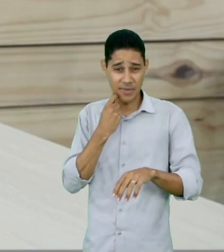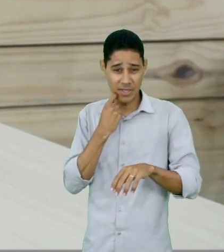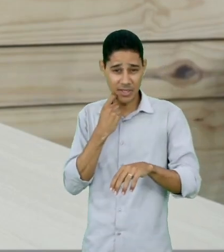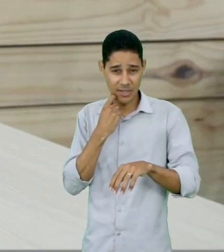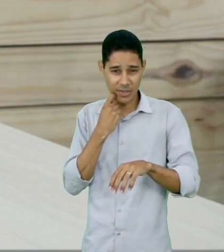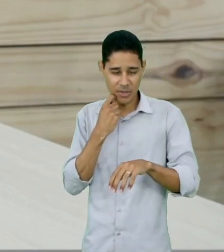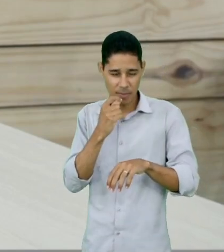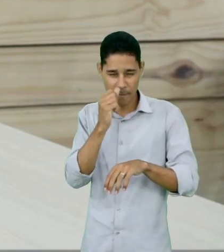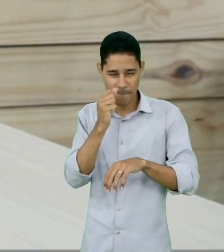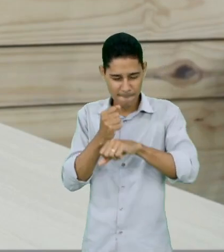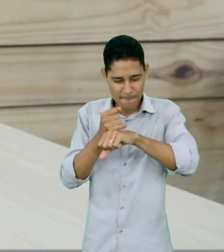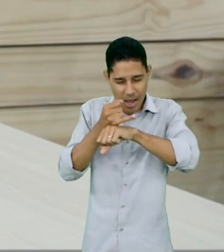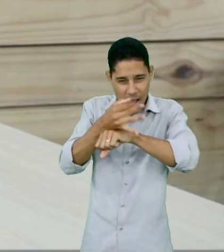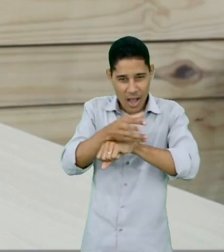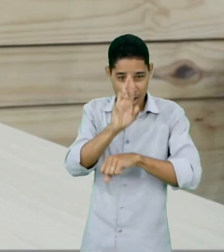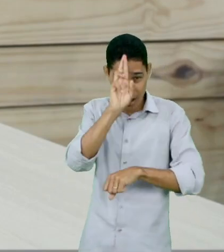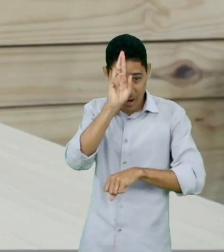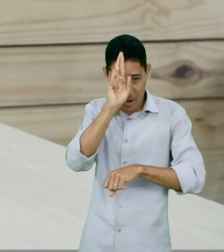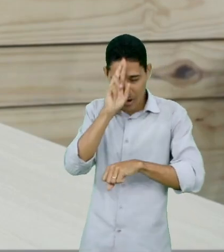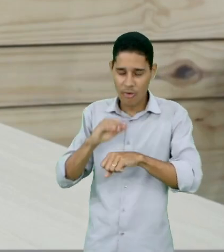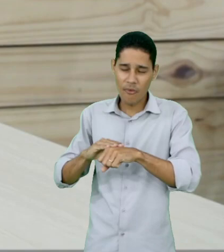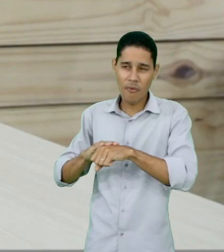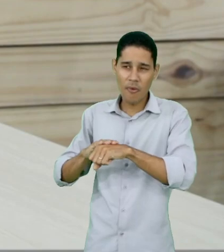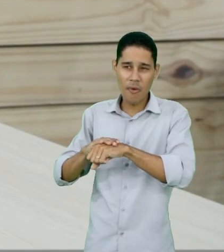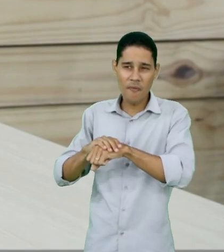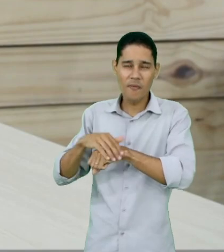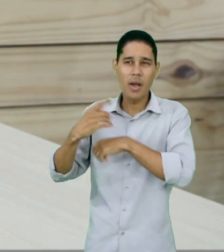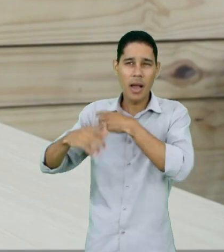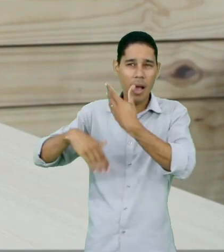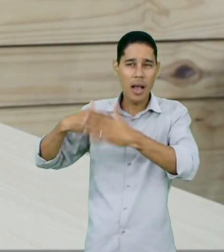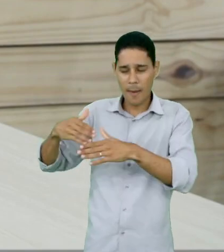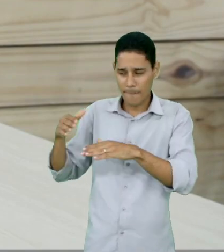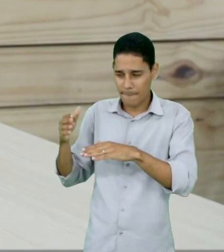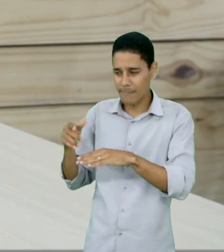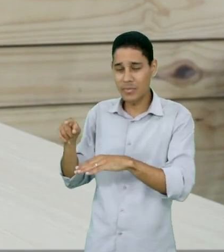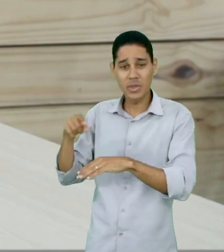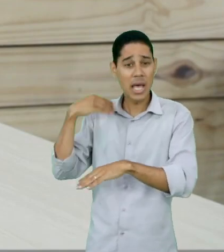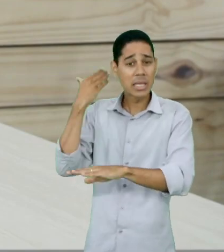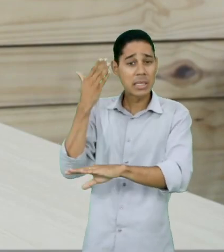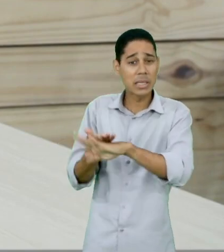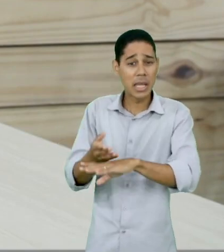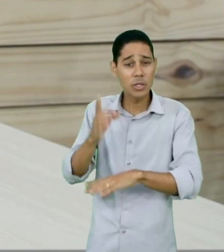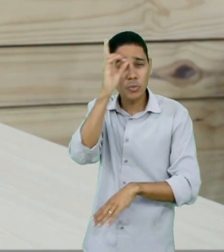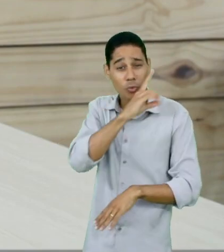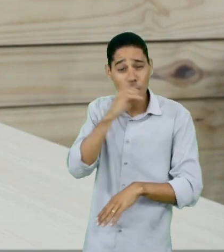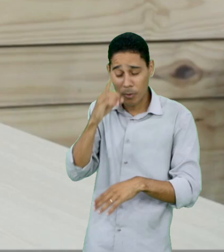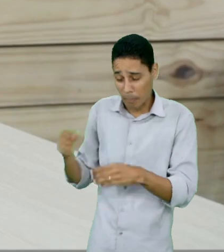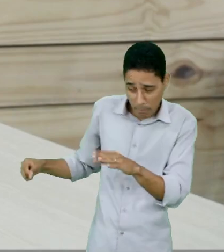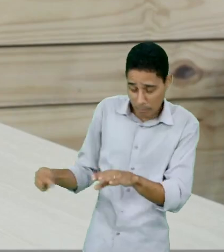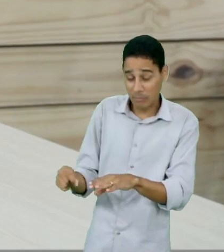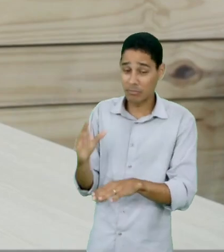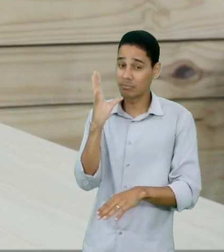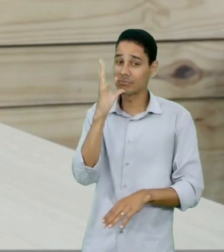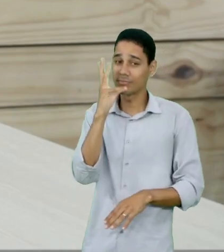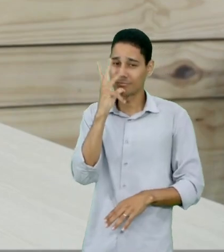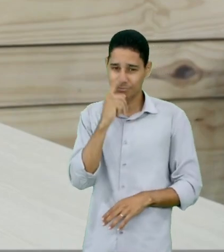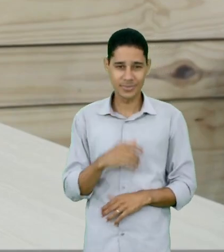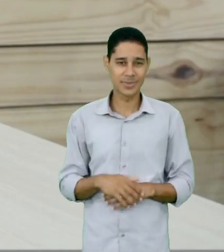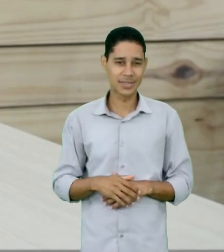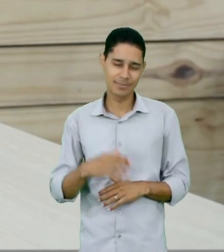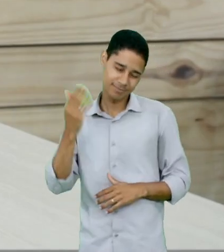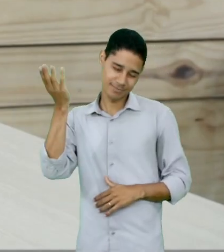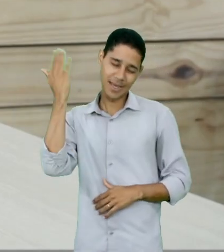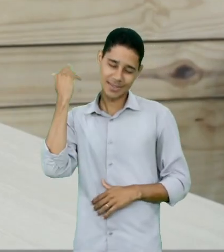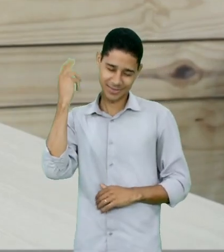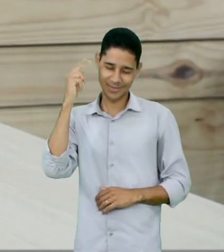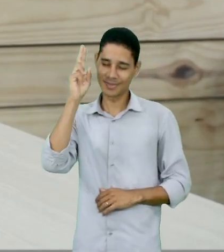meia-noite, para pagar um pulso e ficava até o domingo, né, com o computador conectado. Então, assim, isso faz parte da história da nossa